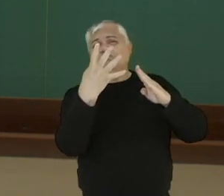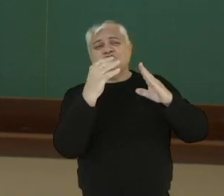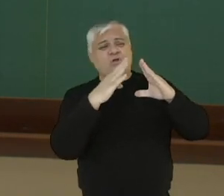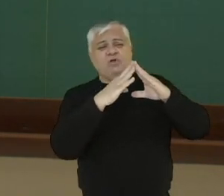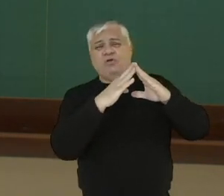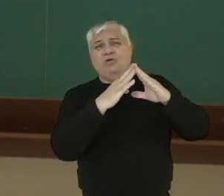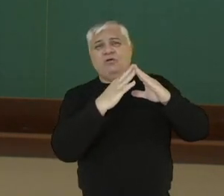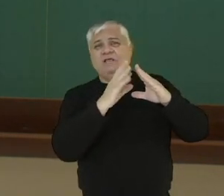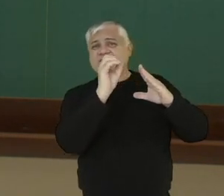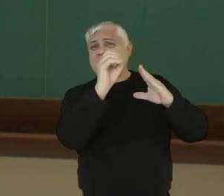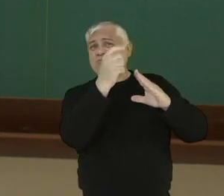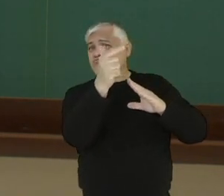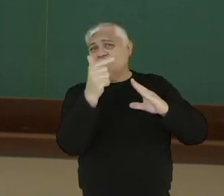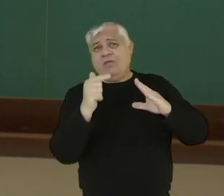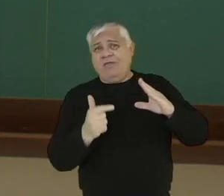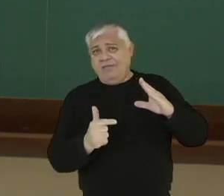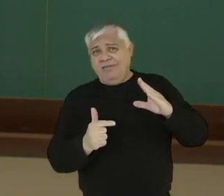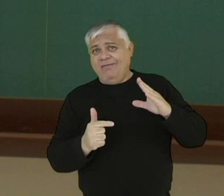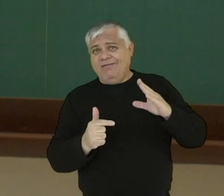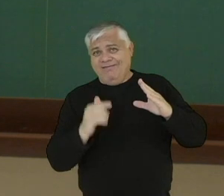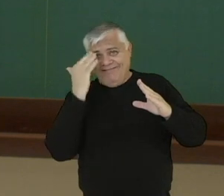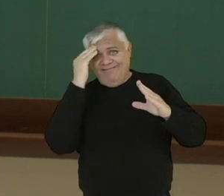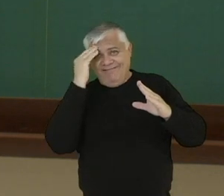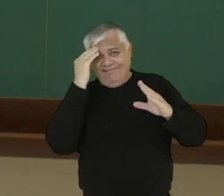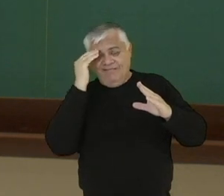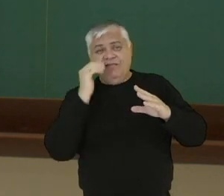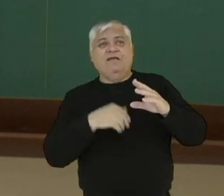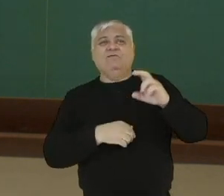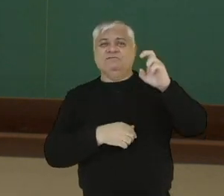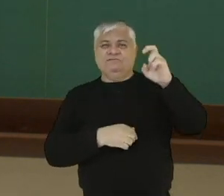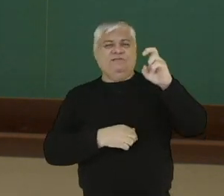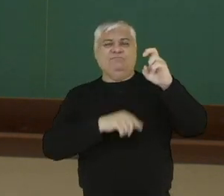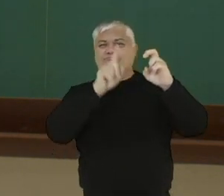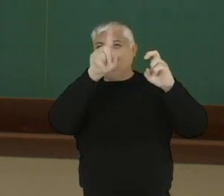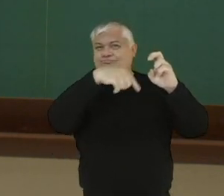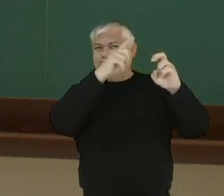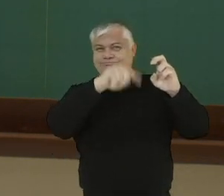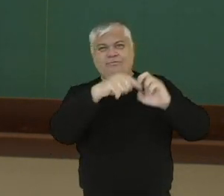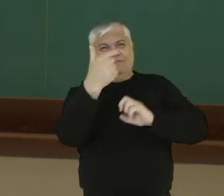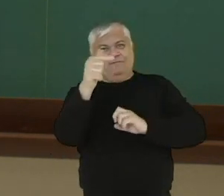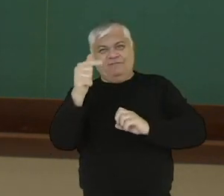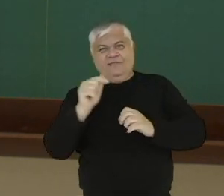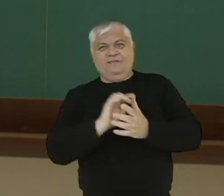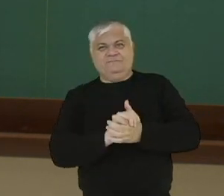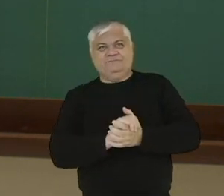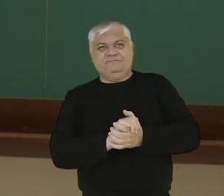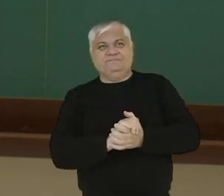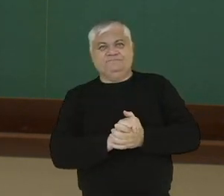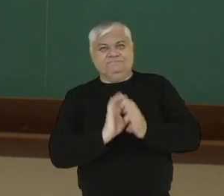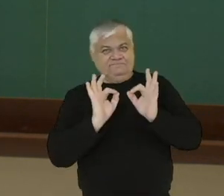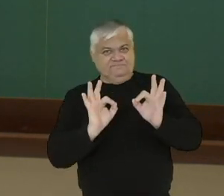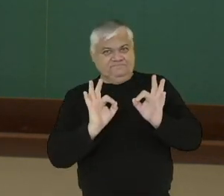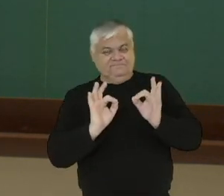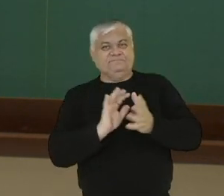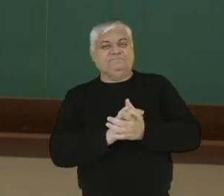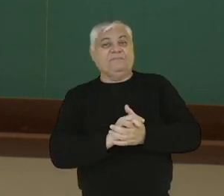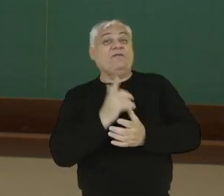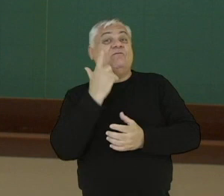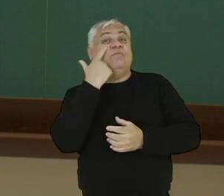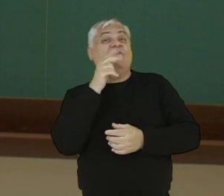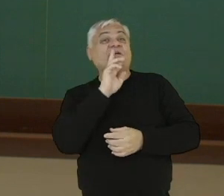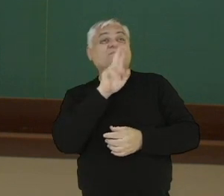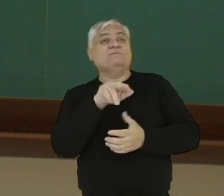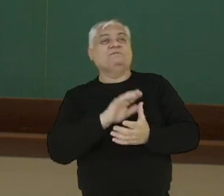o número 0. E esse número 0 não aparece no dado. Então o 5 não vai ser meu resultado. Certo? Vamos conferir a